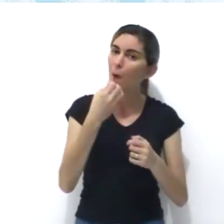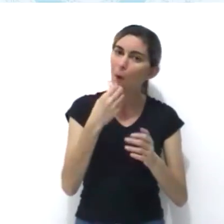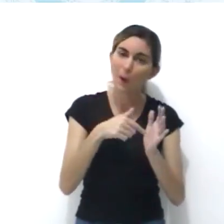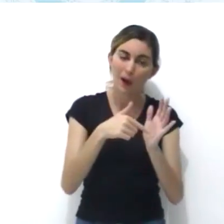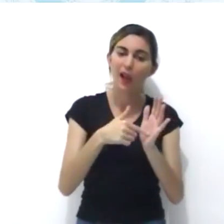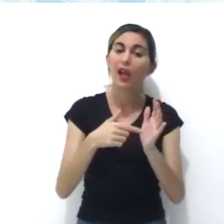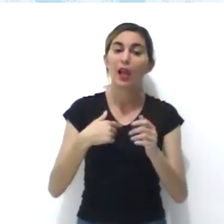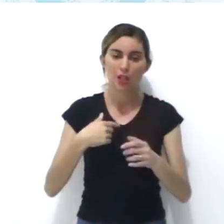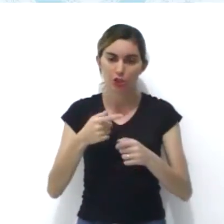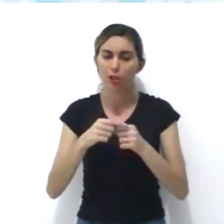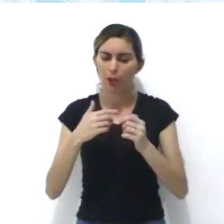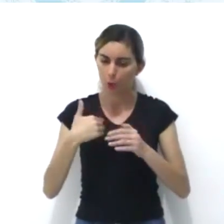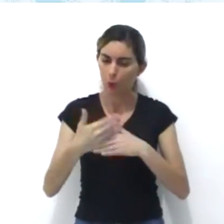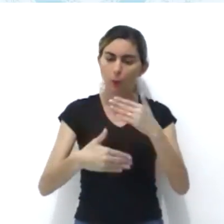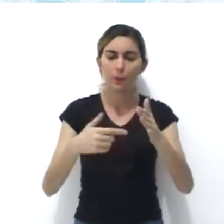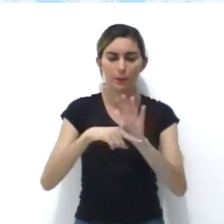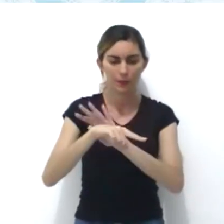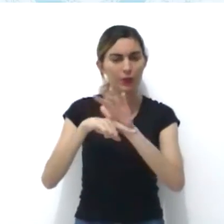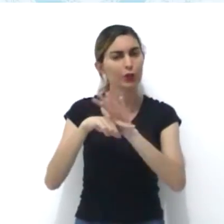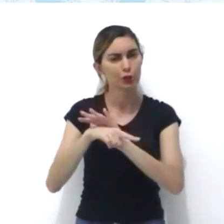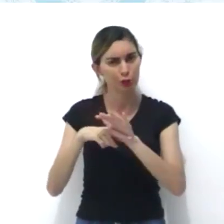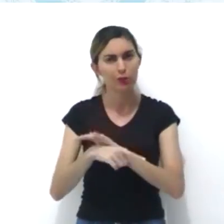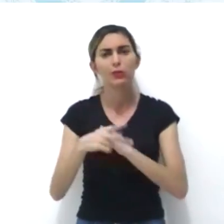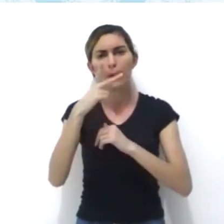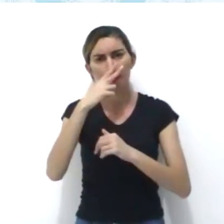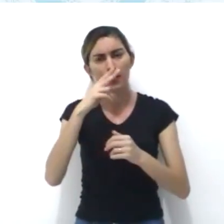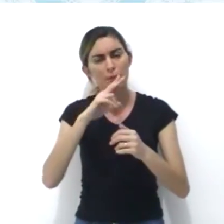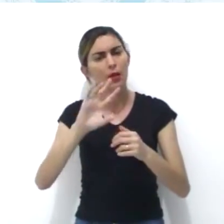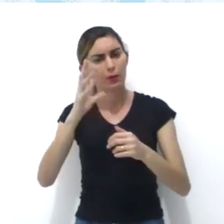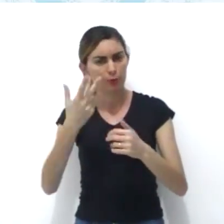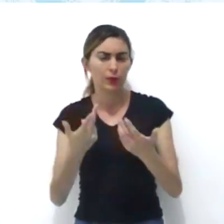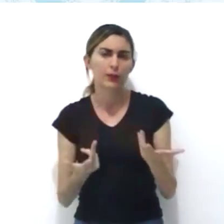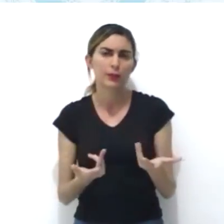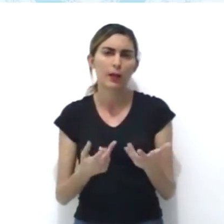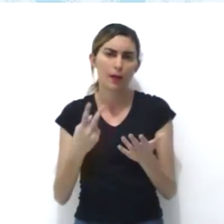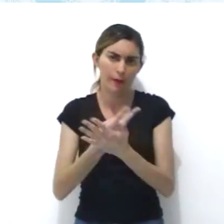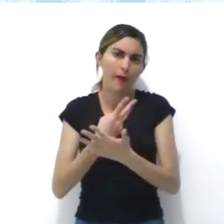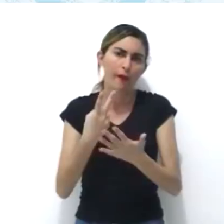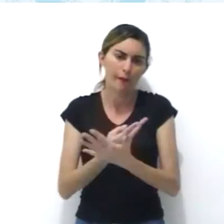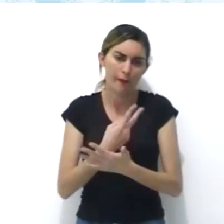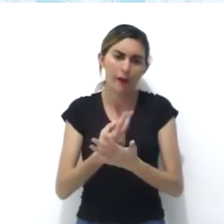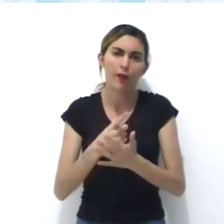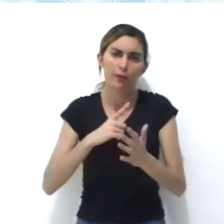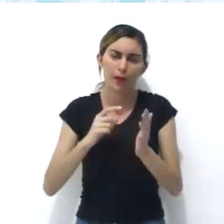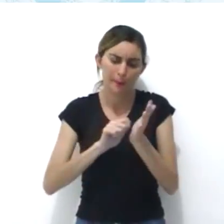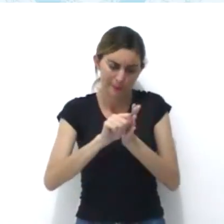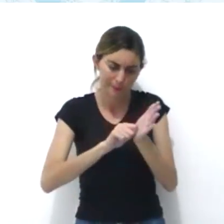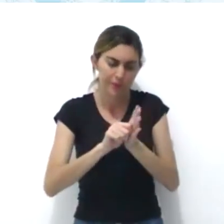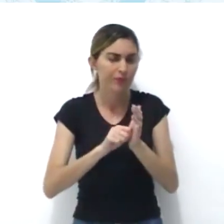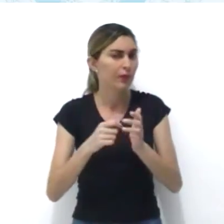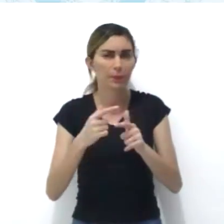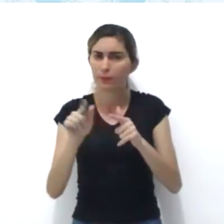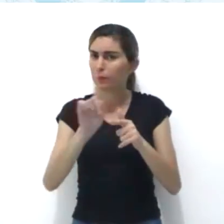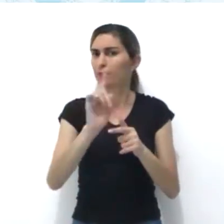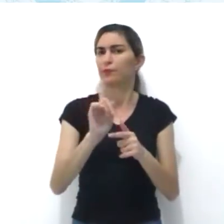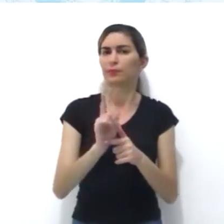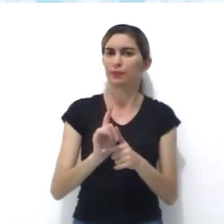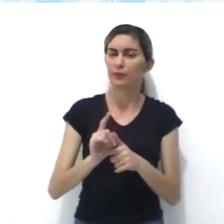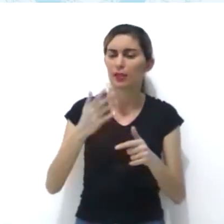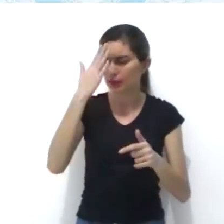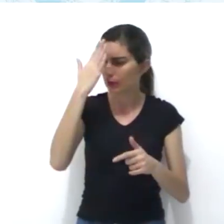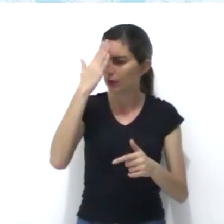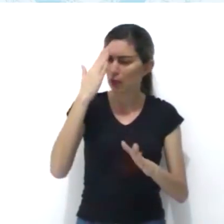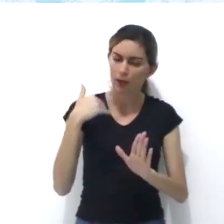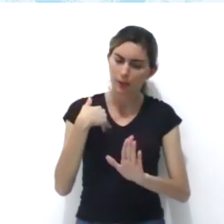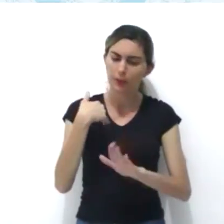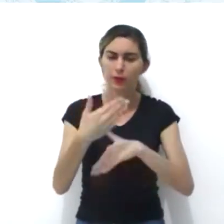graça do diário é essa, é a gente acompanhar essa pesquisa ali, mesmo que fique errado, que tenha uma rasura,